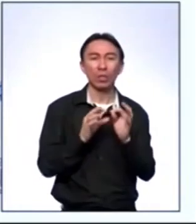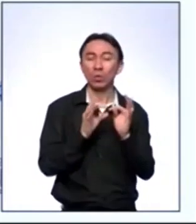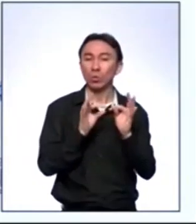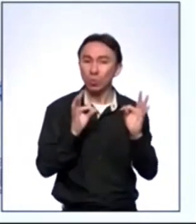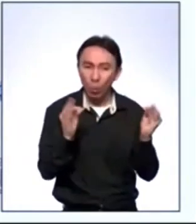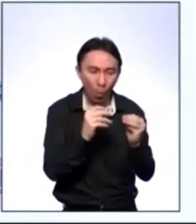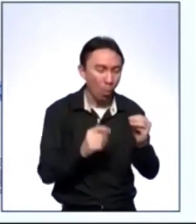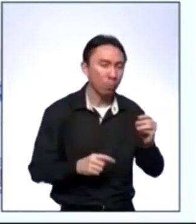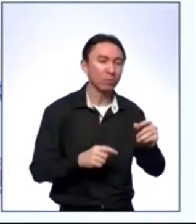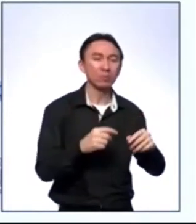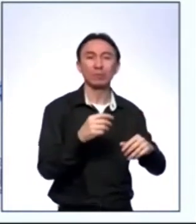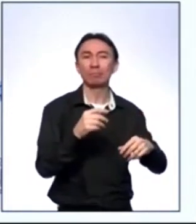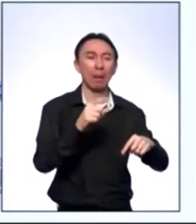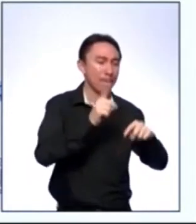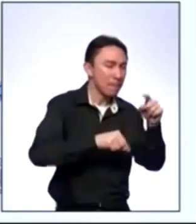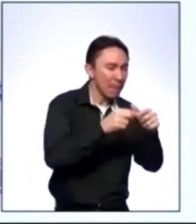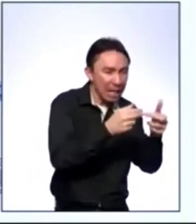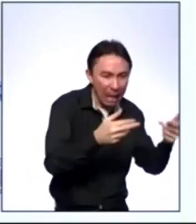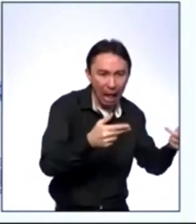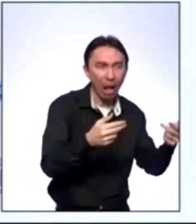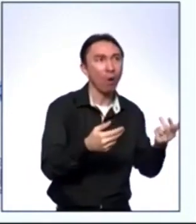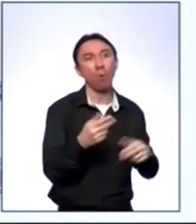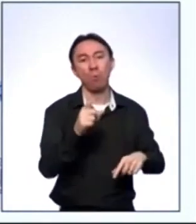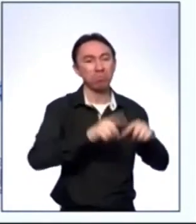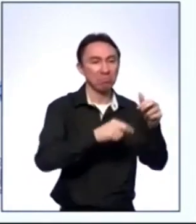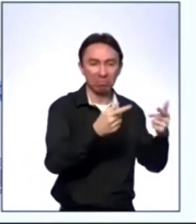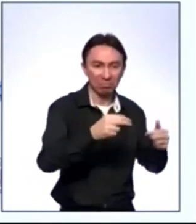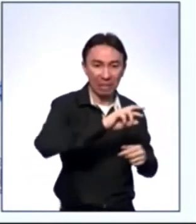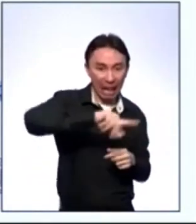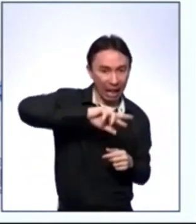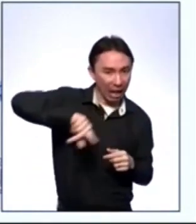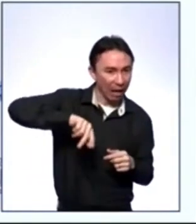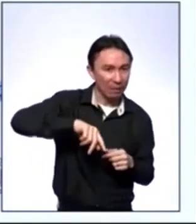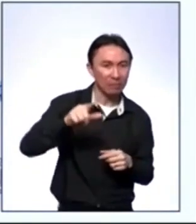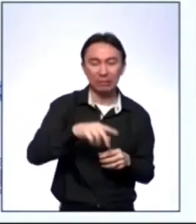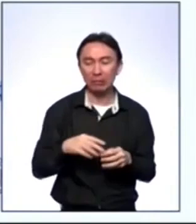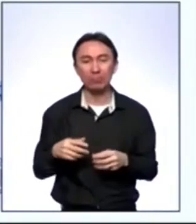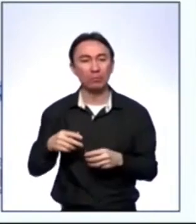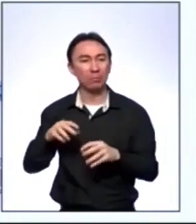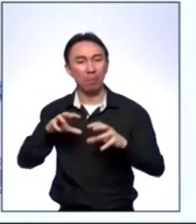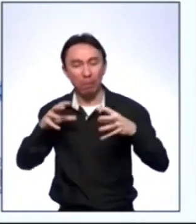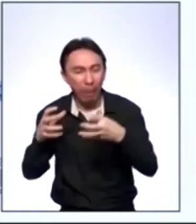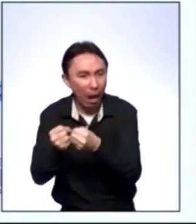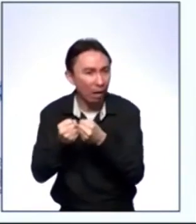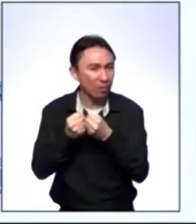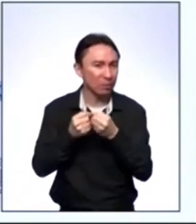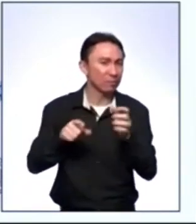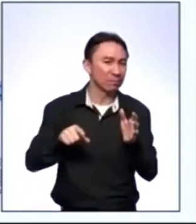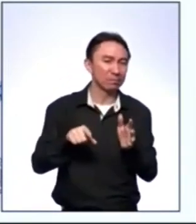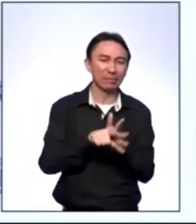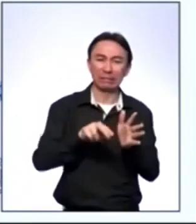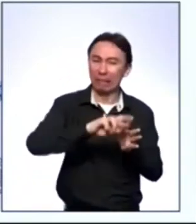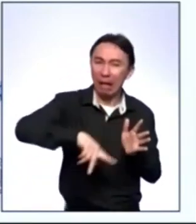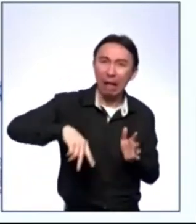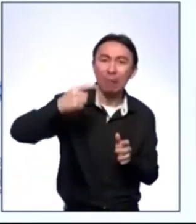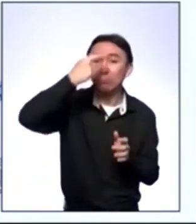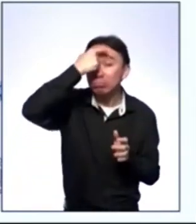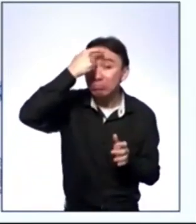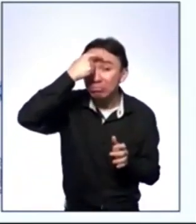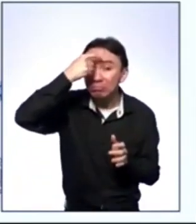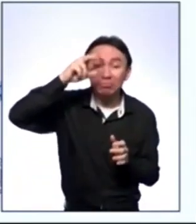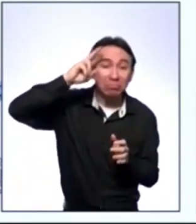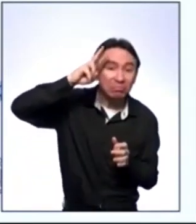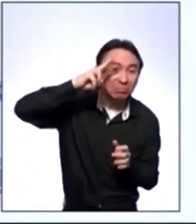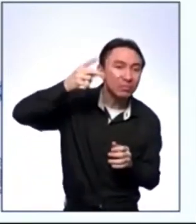de bens de natureza material e material, tomados individualmente ou em conjunto, portadores de referência da identidade, ação e memória dos